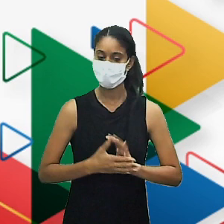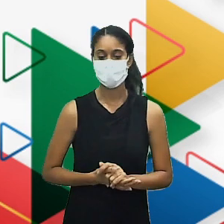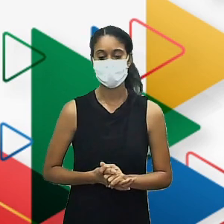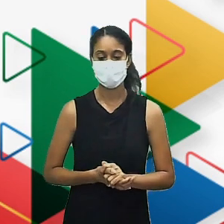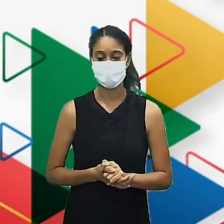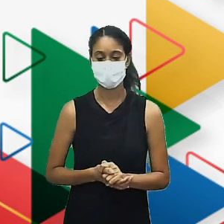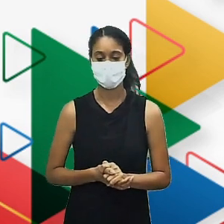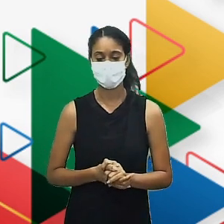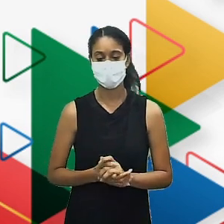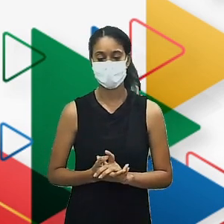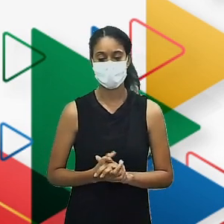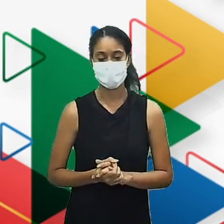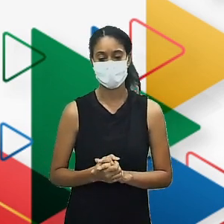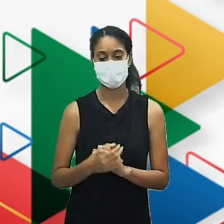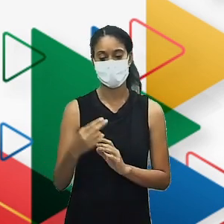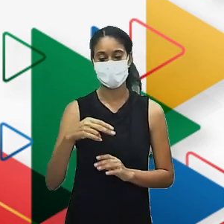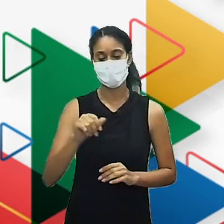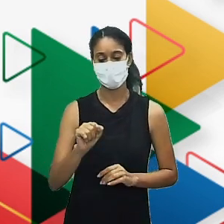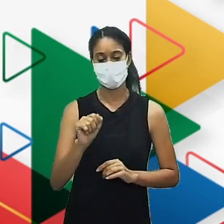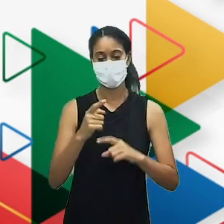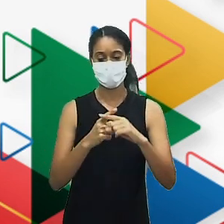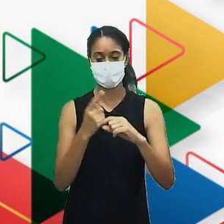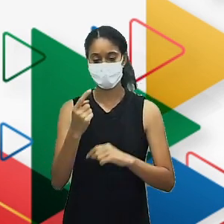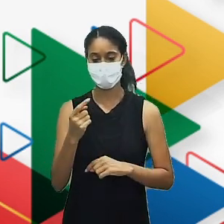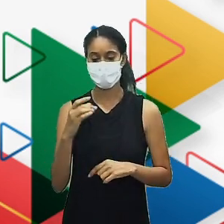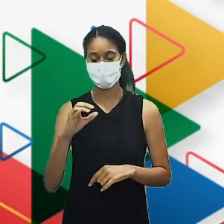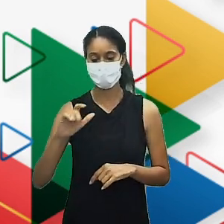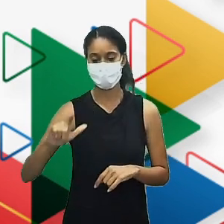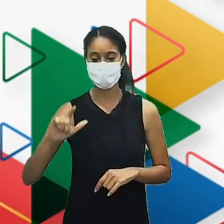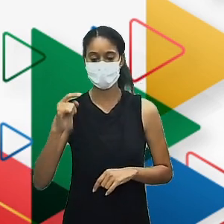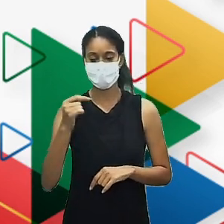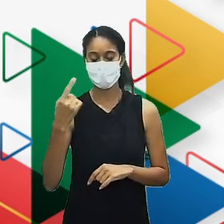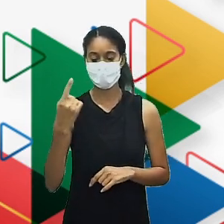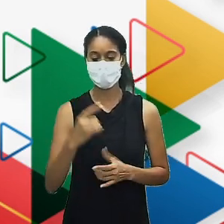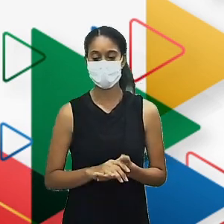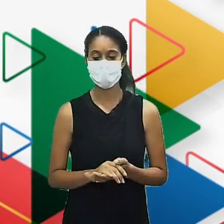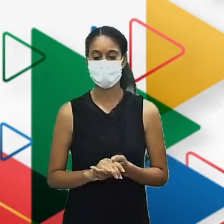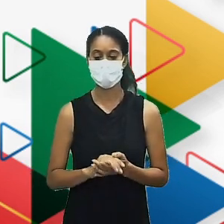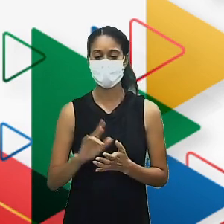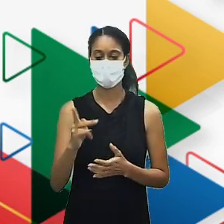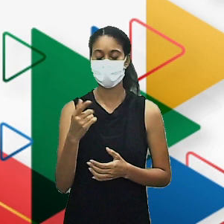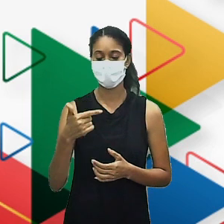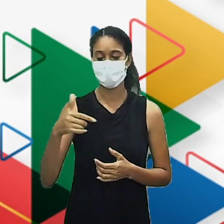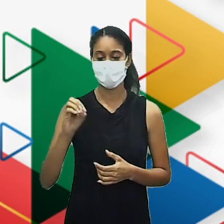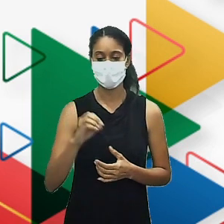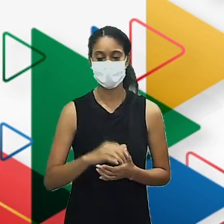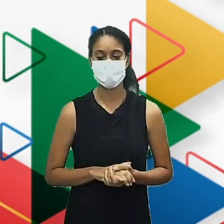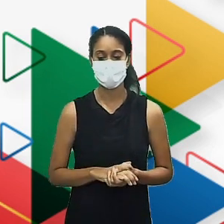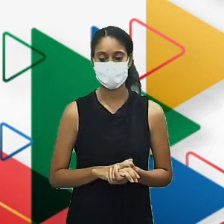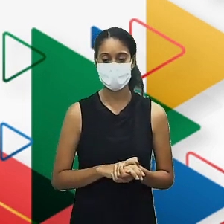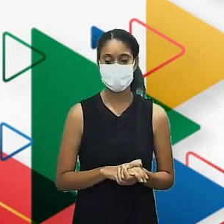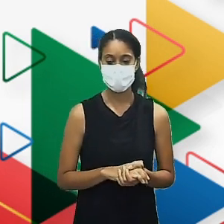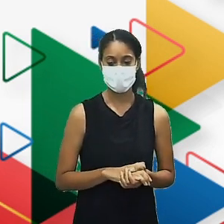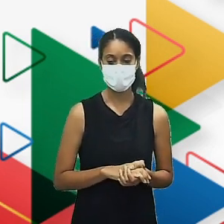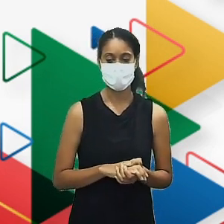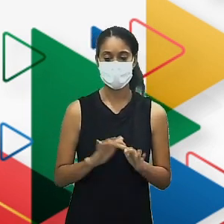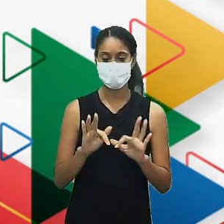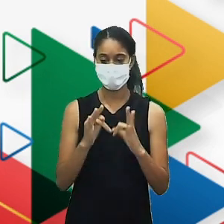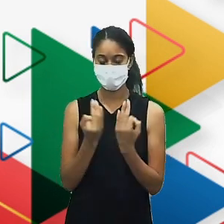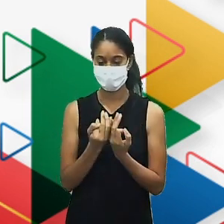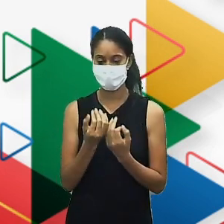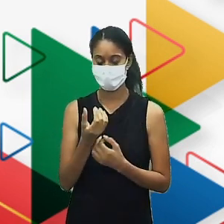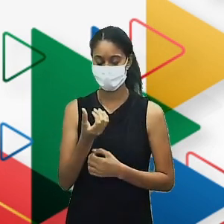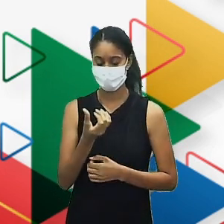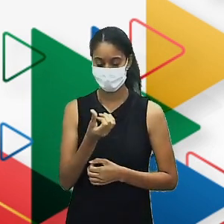1, cloreto, ou sódio mais 1, cloro menos 1. Outro caso, água. Presta atenção. Oxigênio, família 6A,